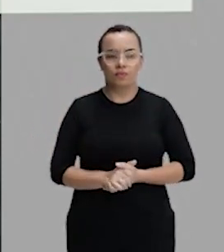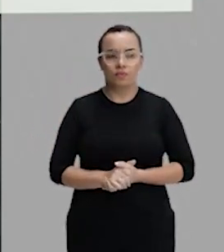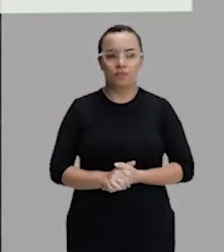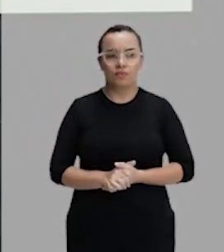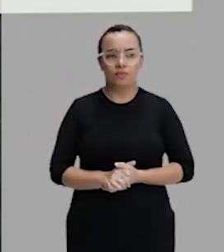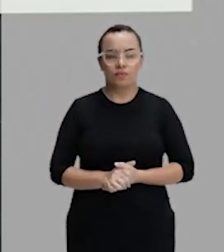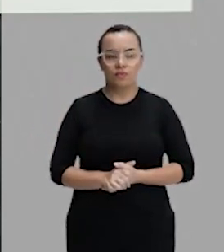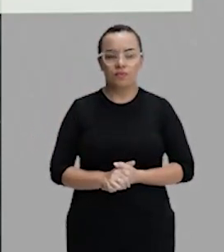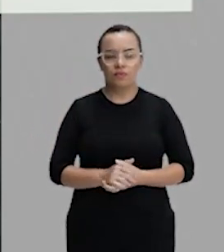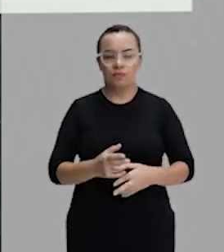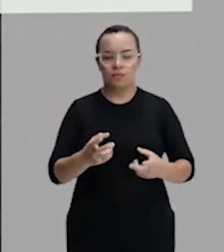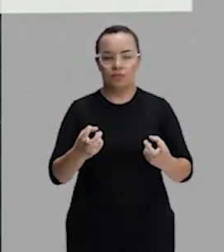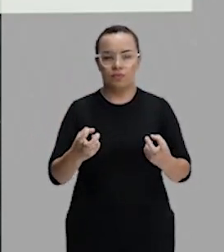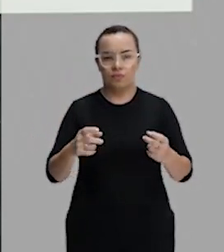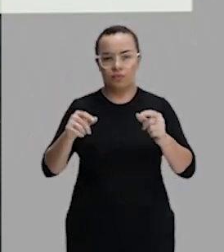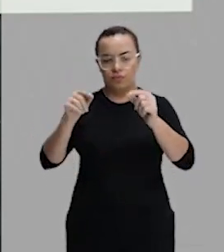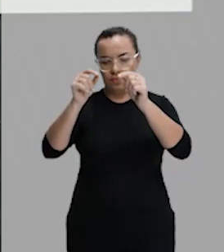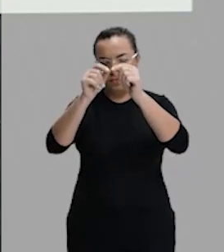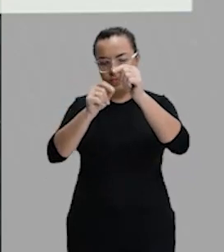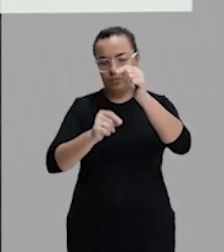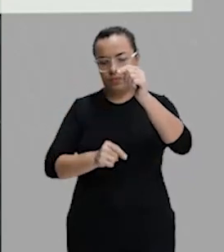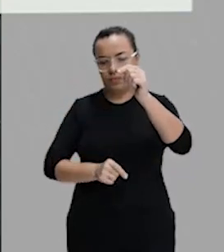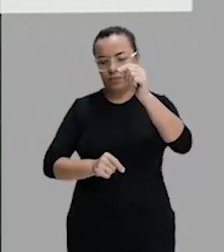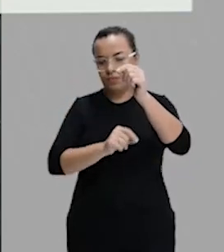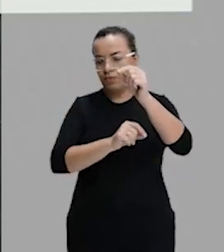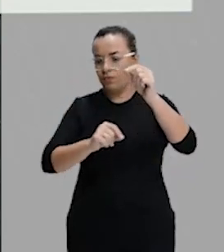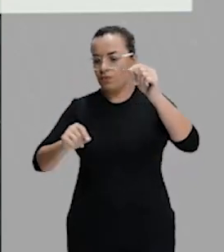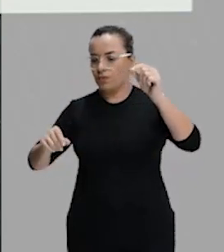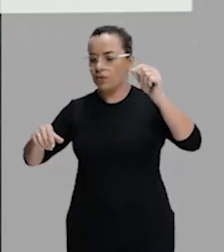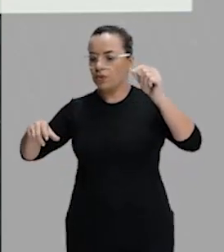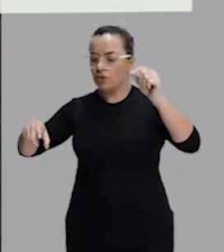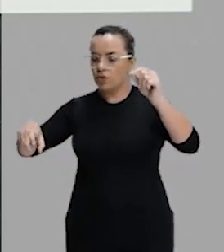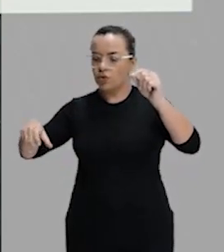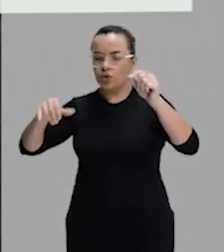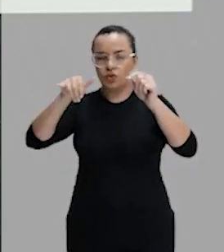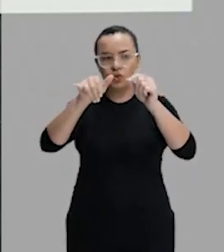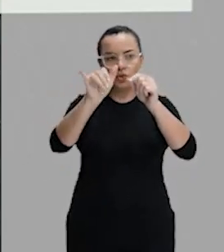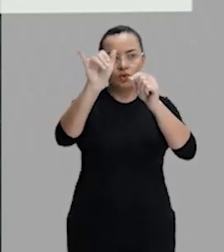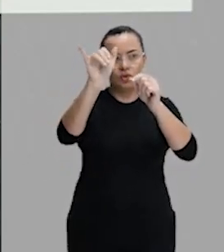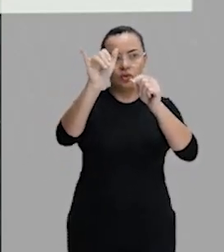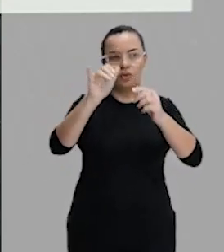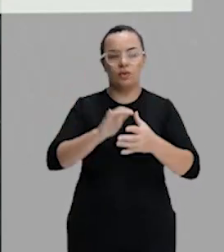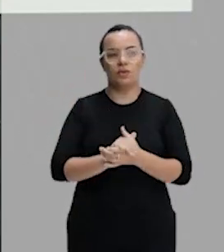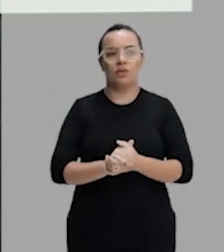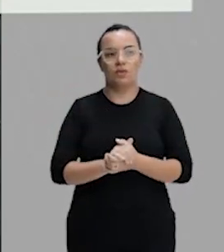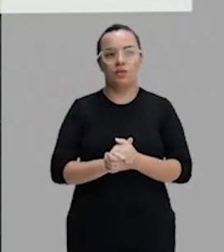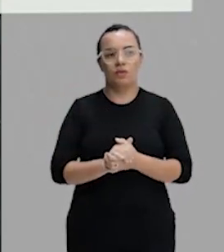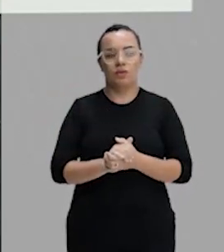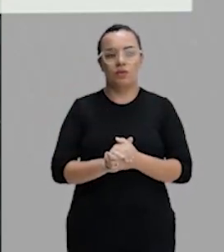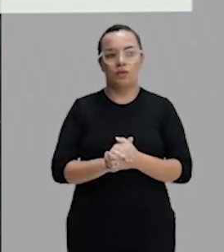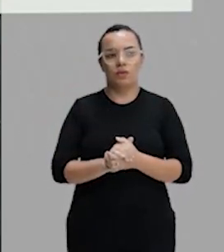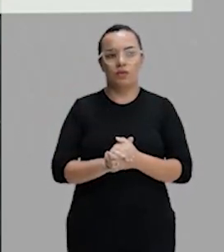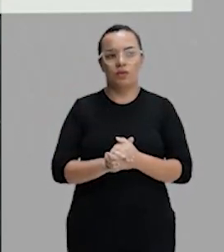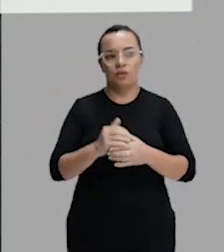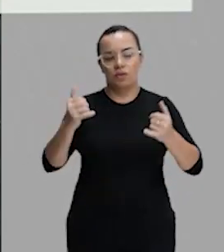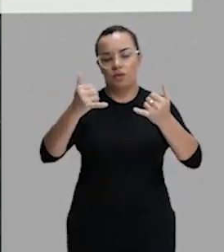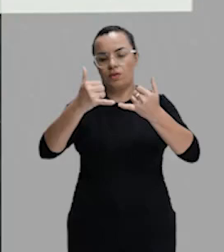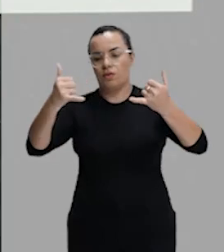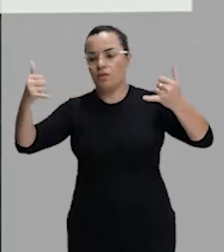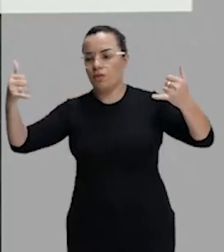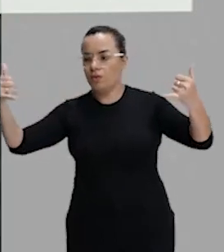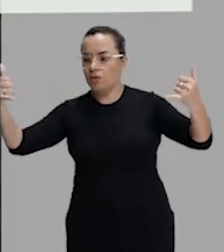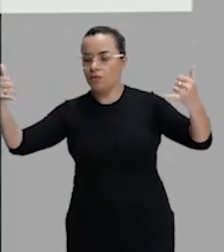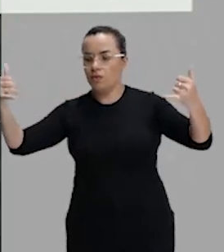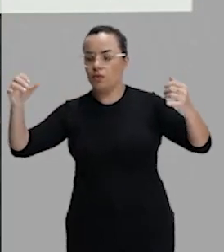eixo imaginário que é paralelo ao eixo X, ou posso ter um eixo imaginário paralelo ao eixo Y.